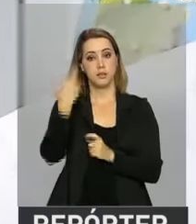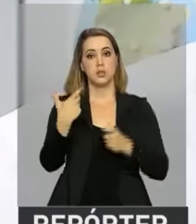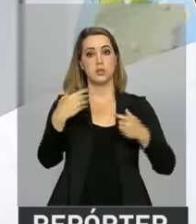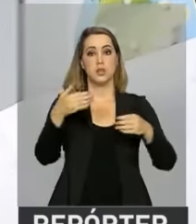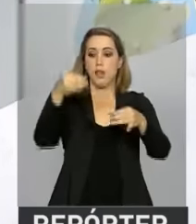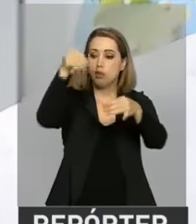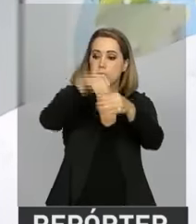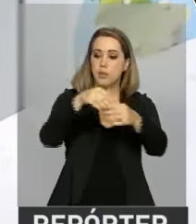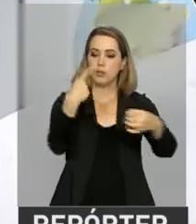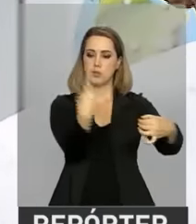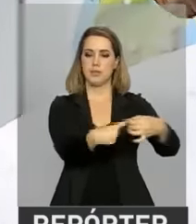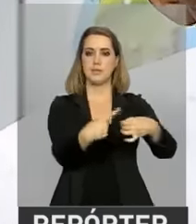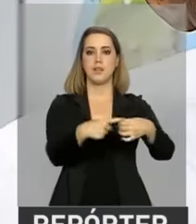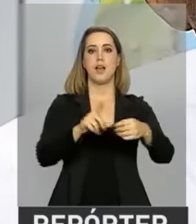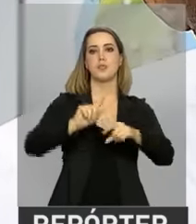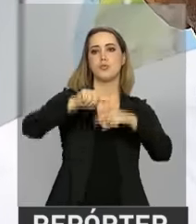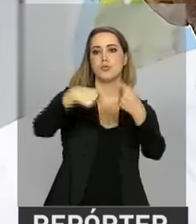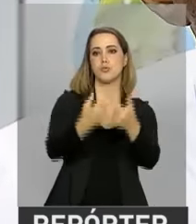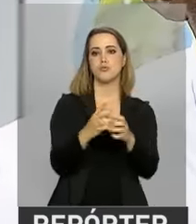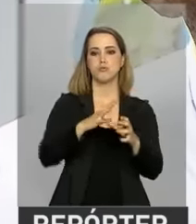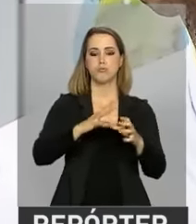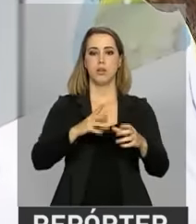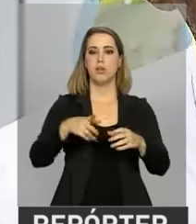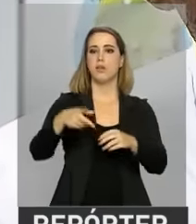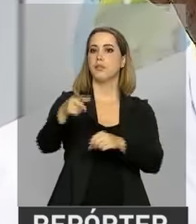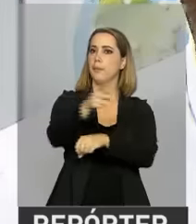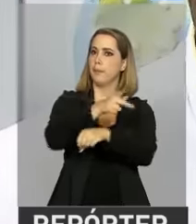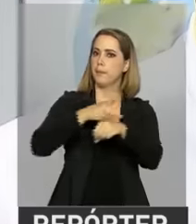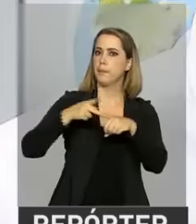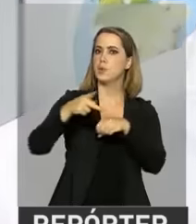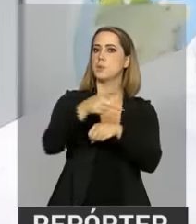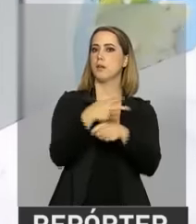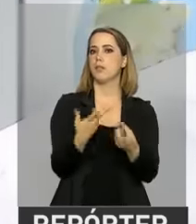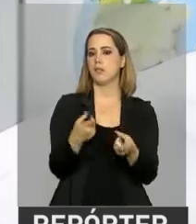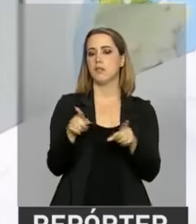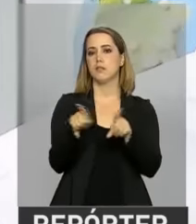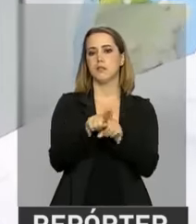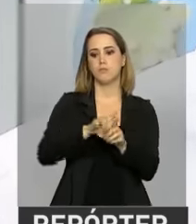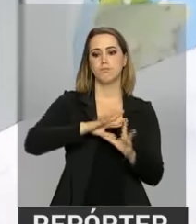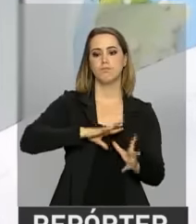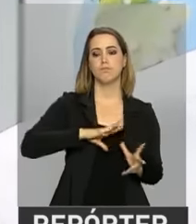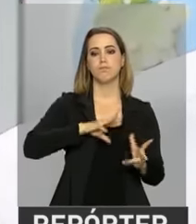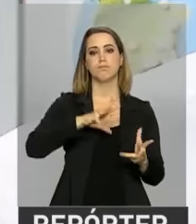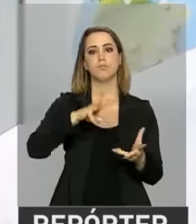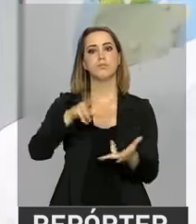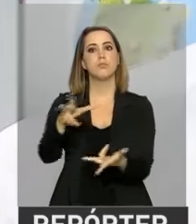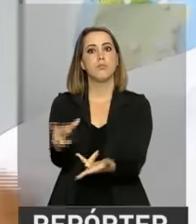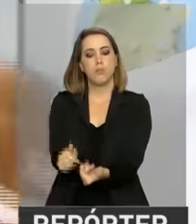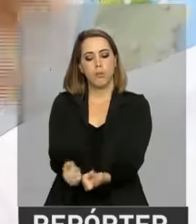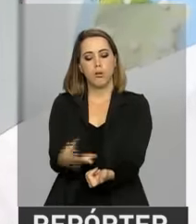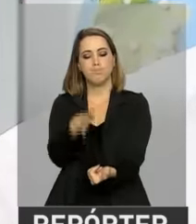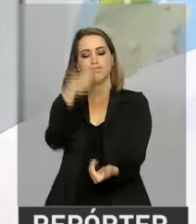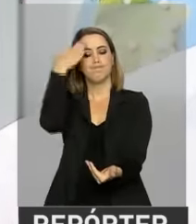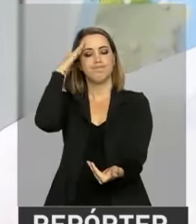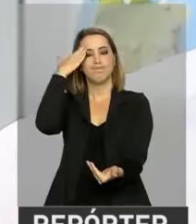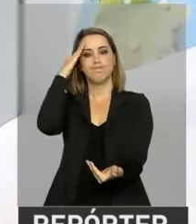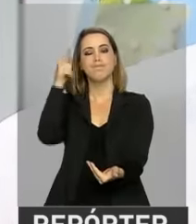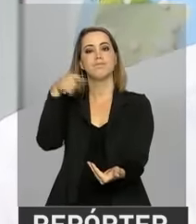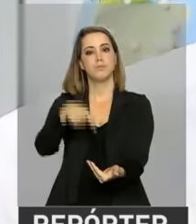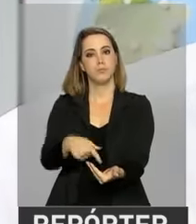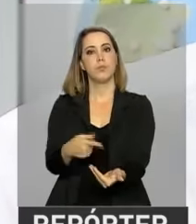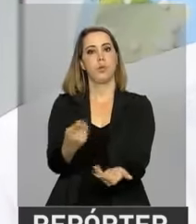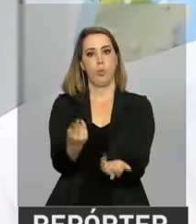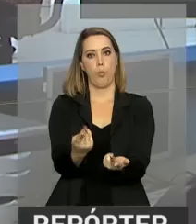nosso bairro e depois sobre a dentro da nossa cidade e no o nosso estado o nosso país e aí a gente pode ter uma